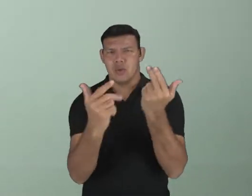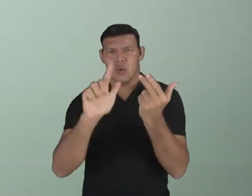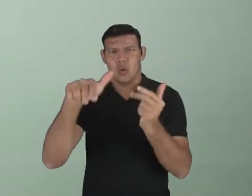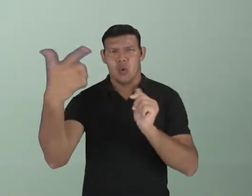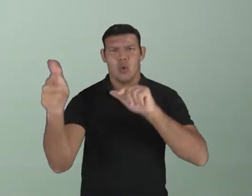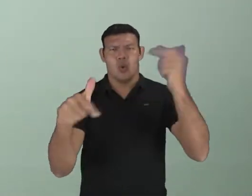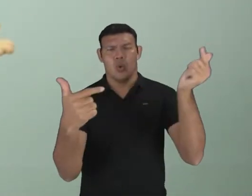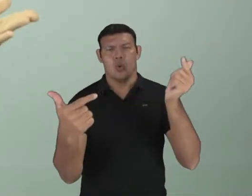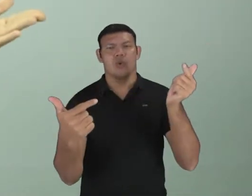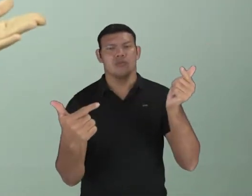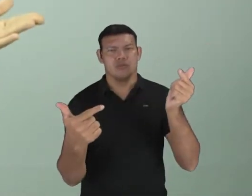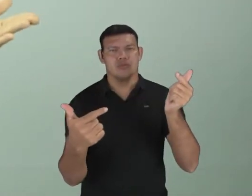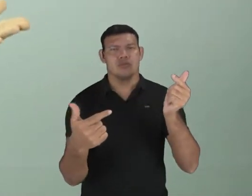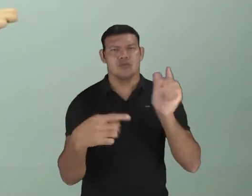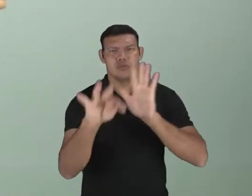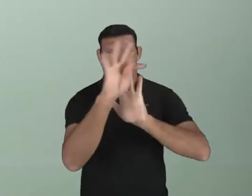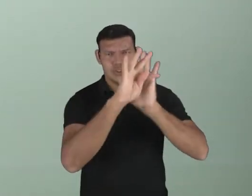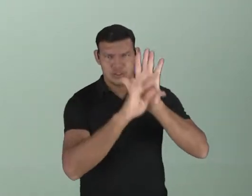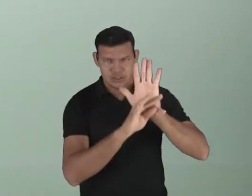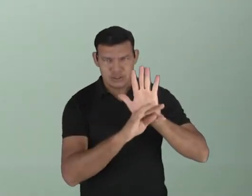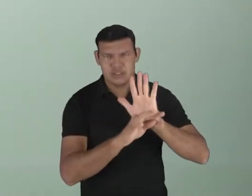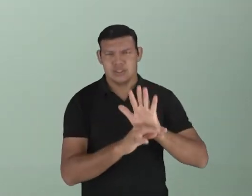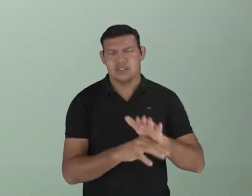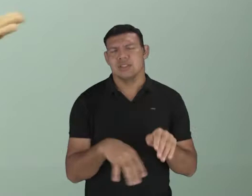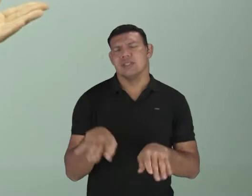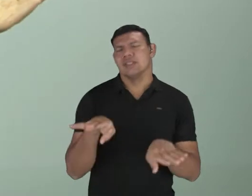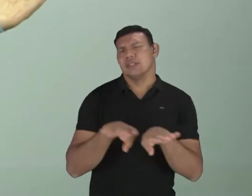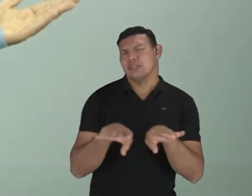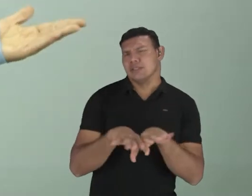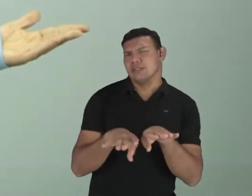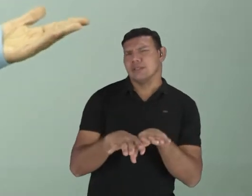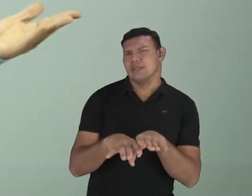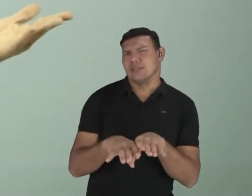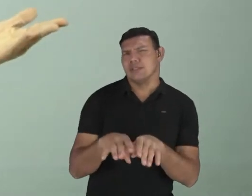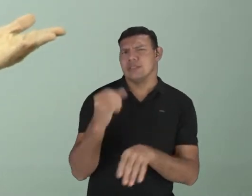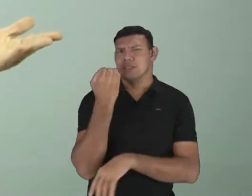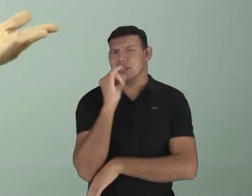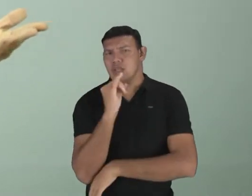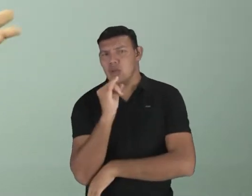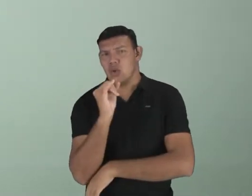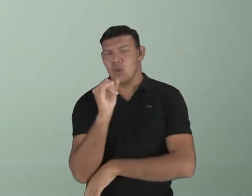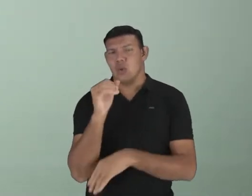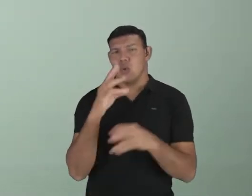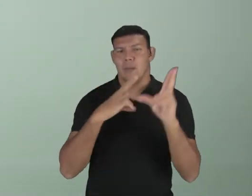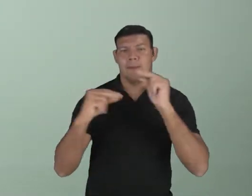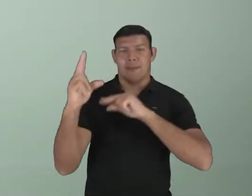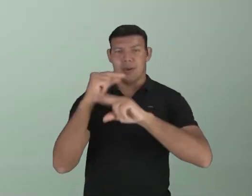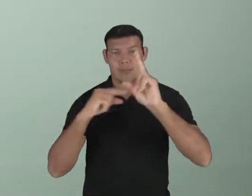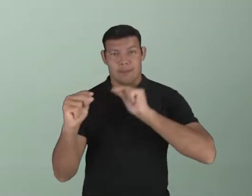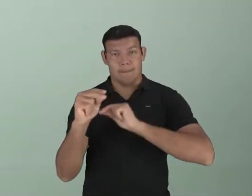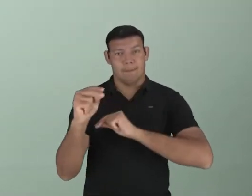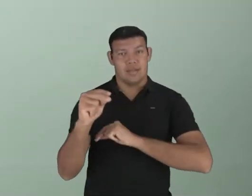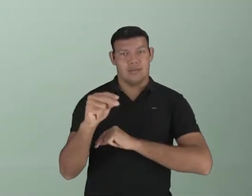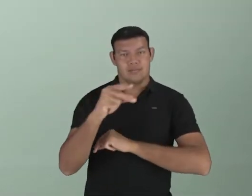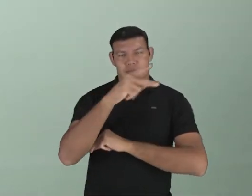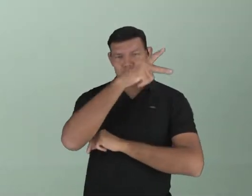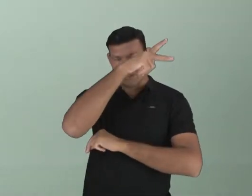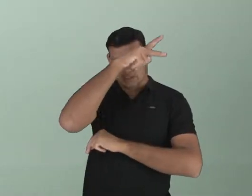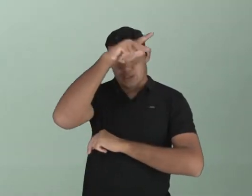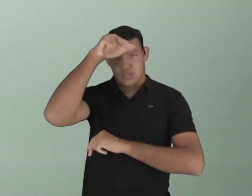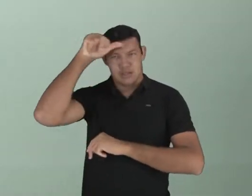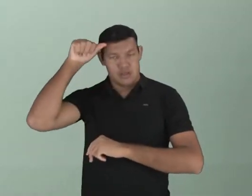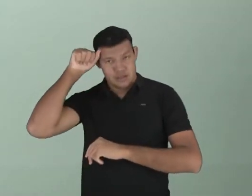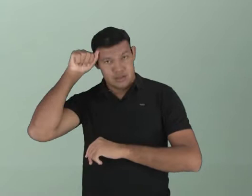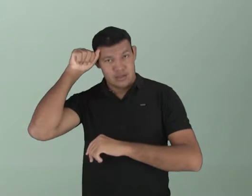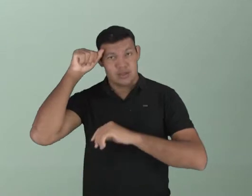é sim. Será também que se eu quiser falar com o prefeito da minha cidade sobre um problema do esgoto que está acontecendo lá